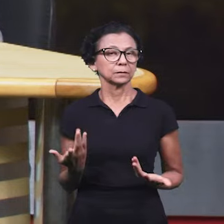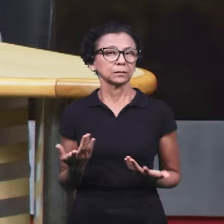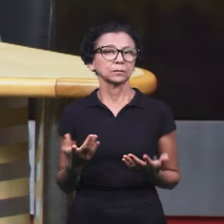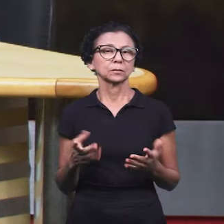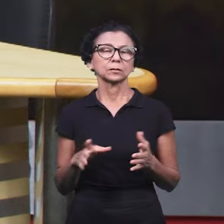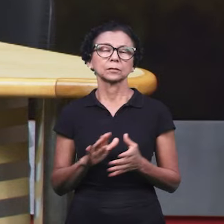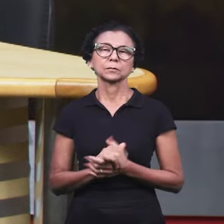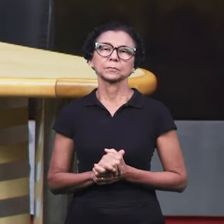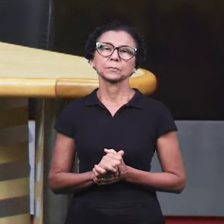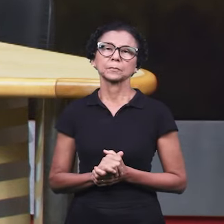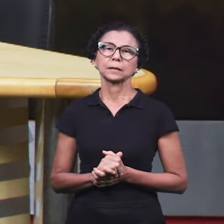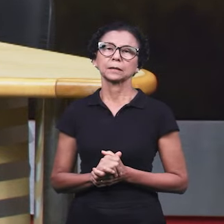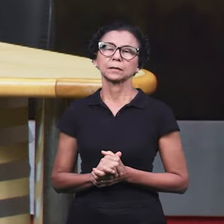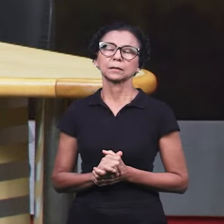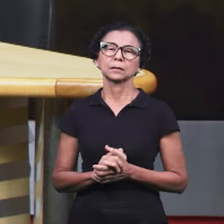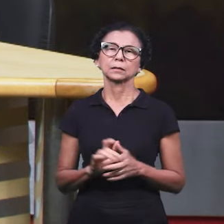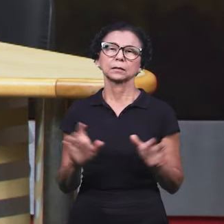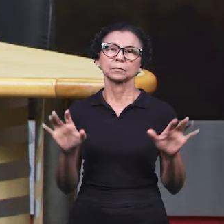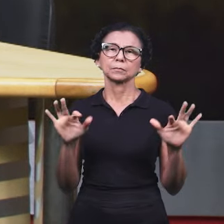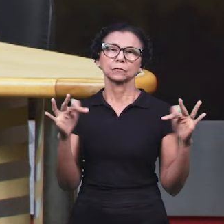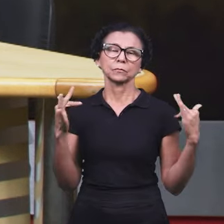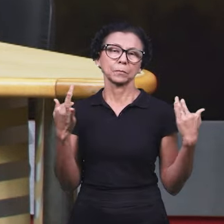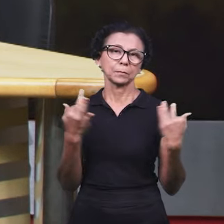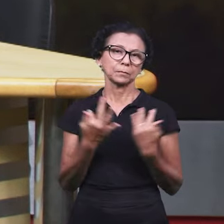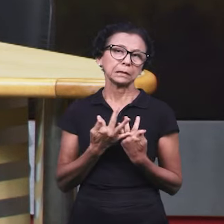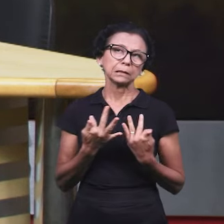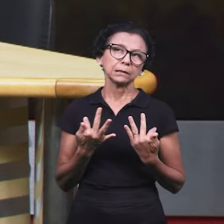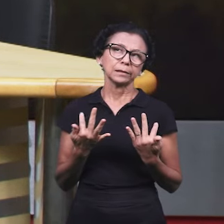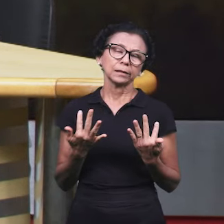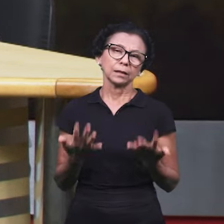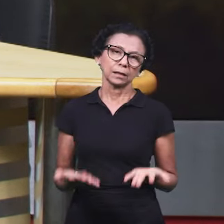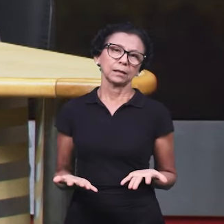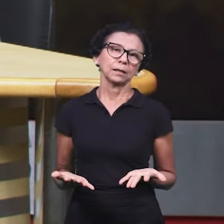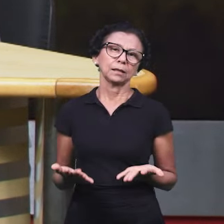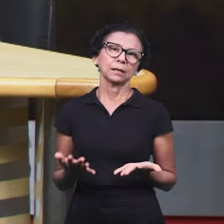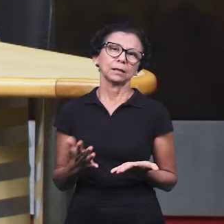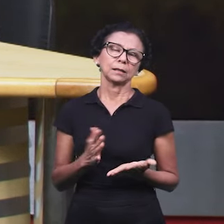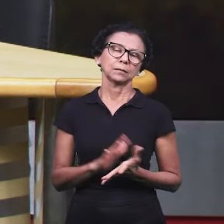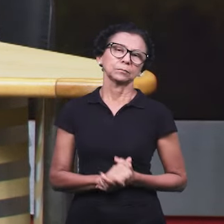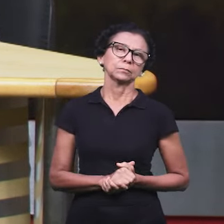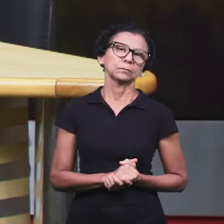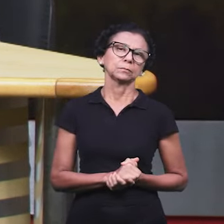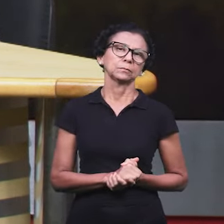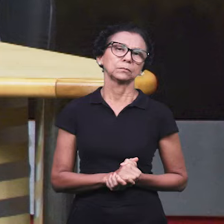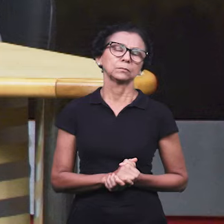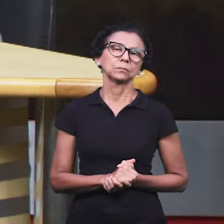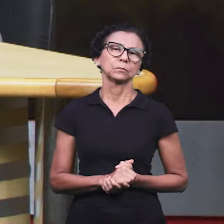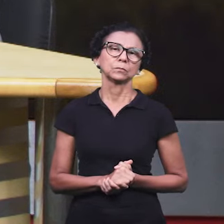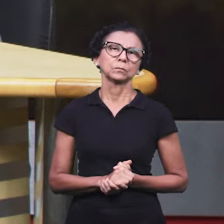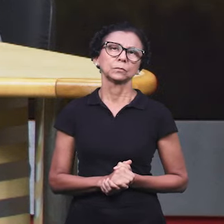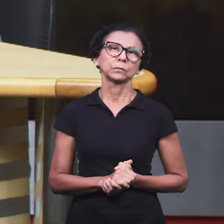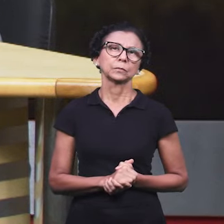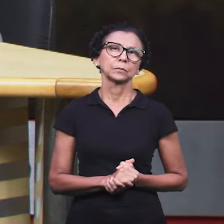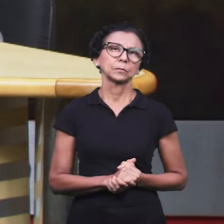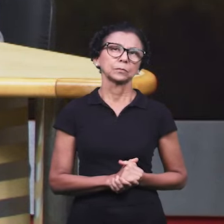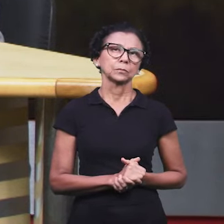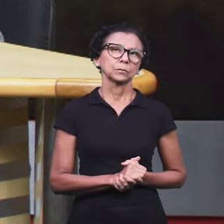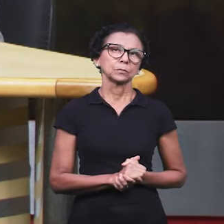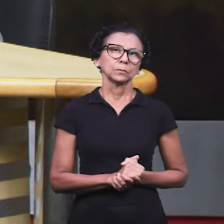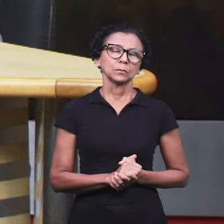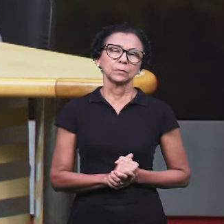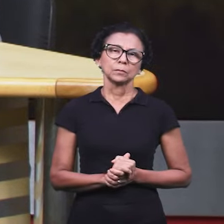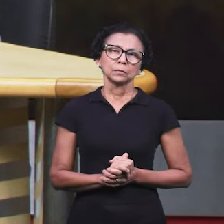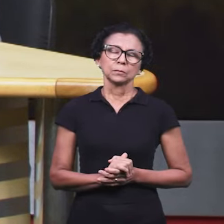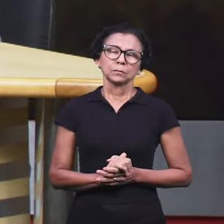forma muito prática né tô eu tô aqui eh colocando a a a coisa so ponto de